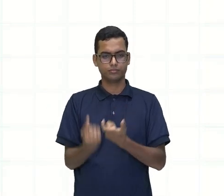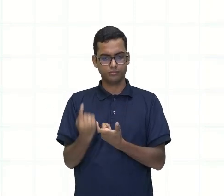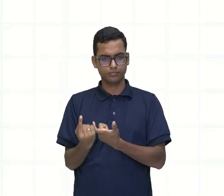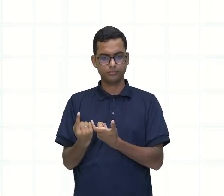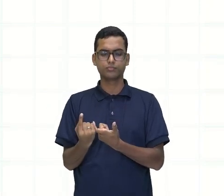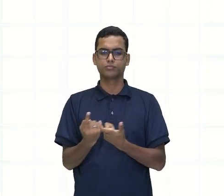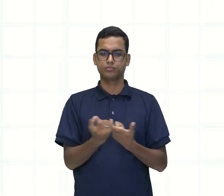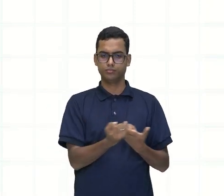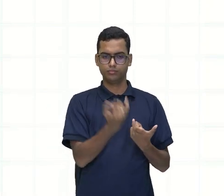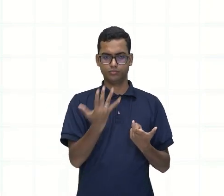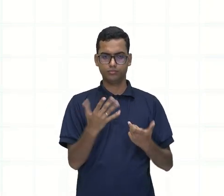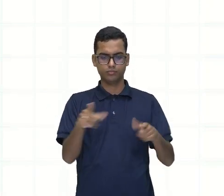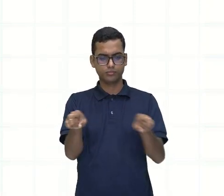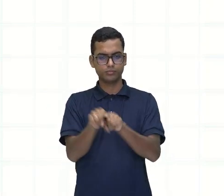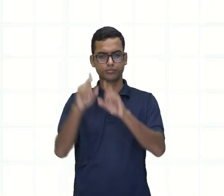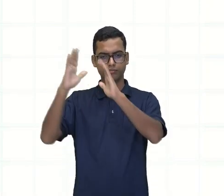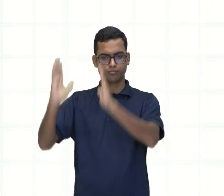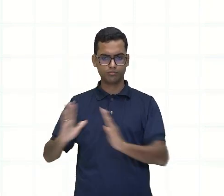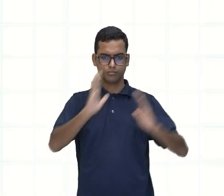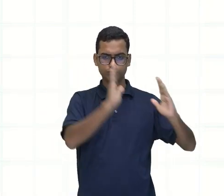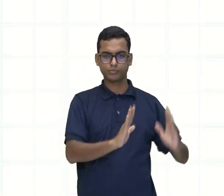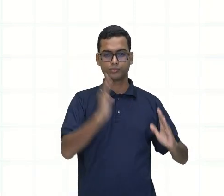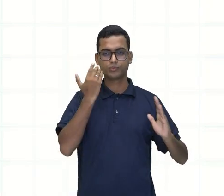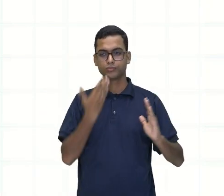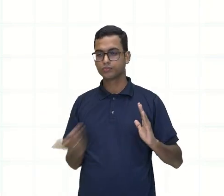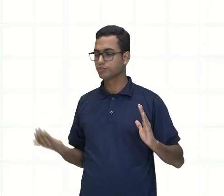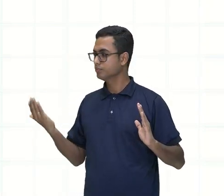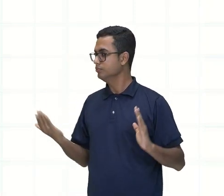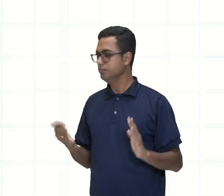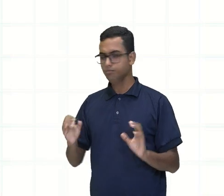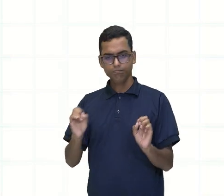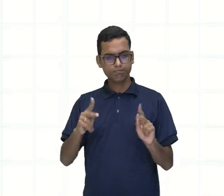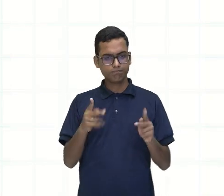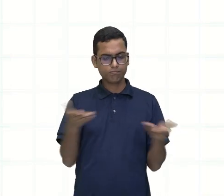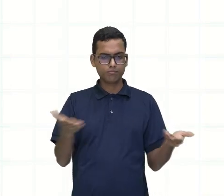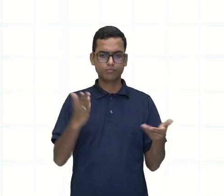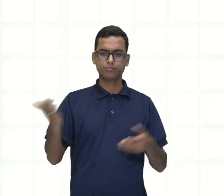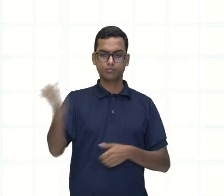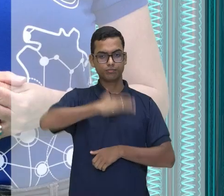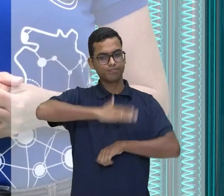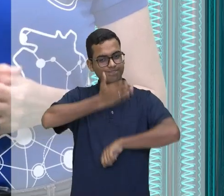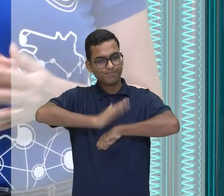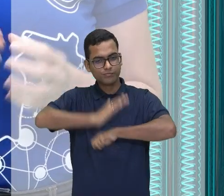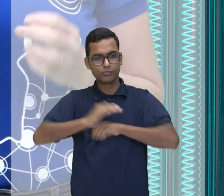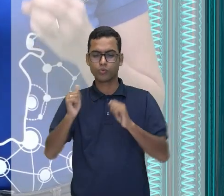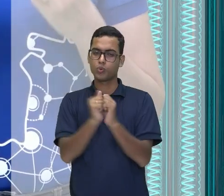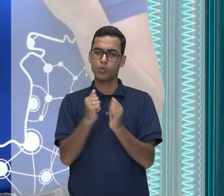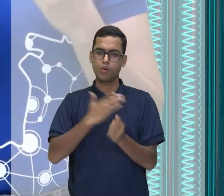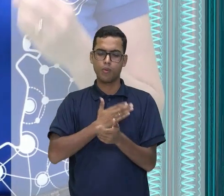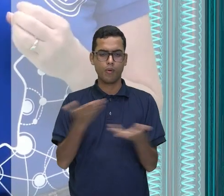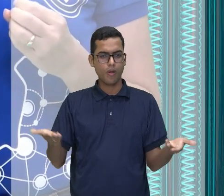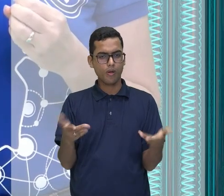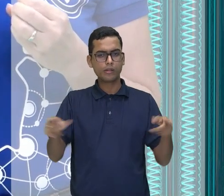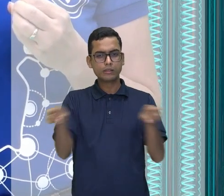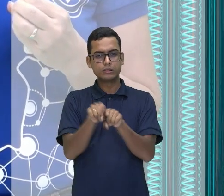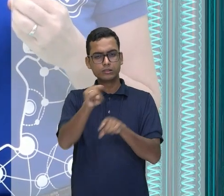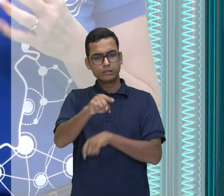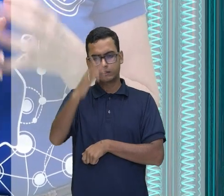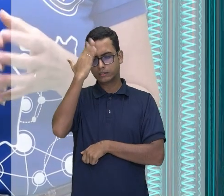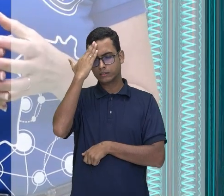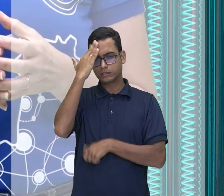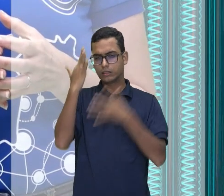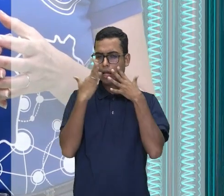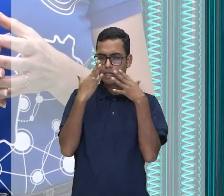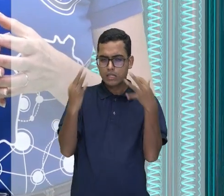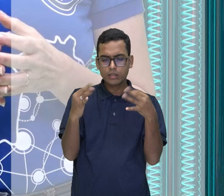do plural, ok? Então, vamos exercitar um pouquinho aqui junto comigo, para vocês ficarem bem afiados aí